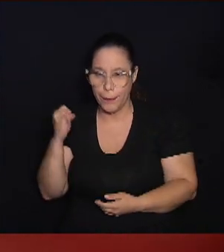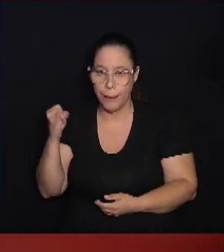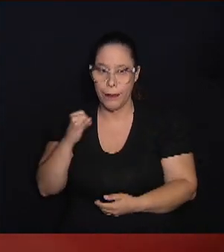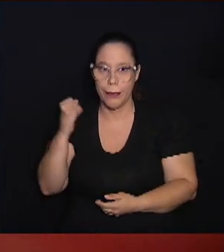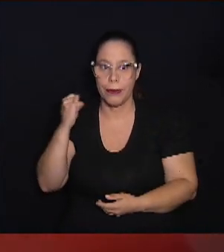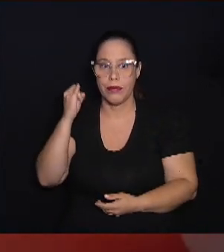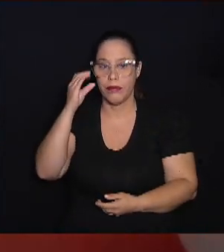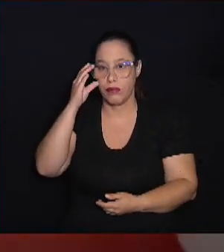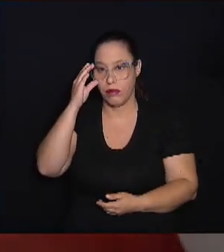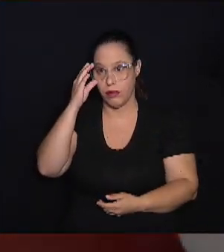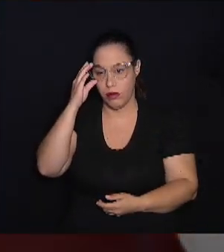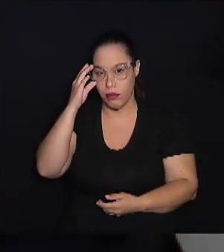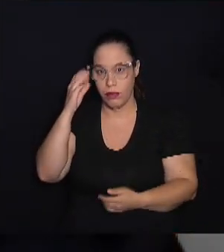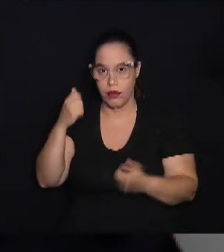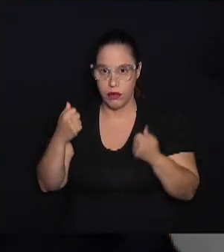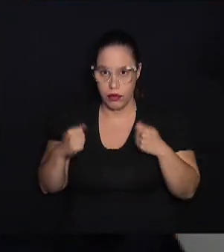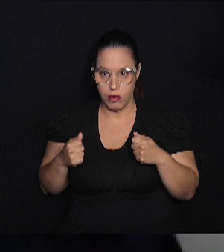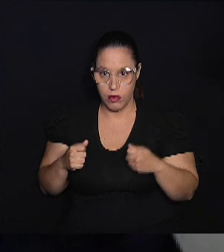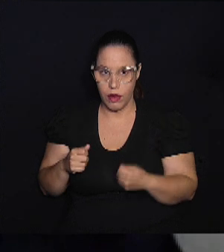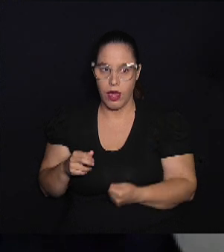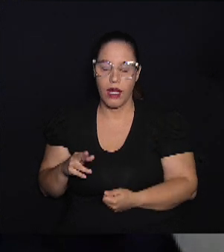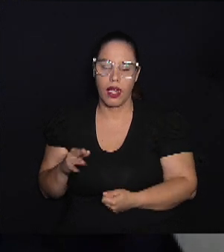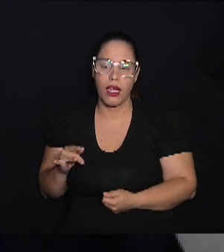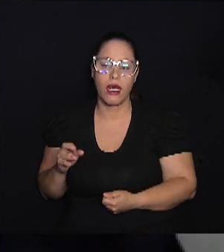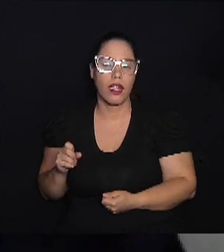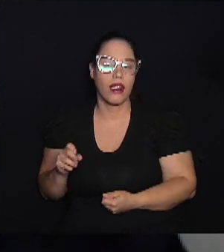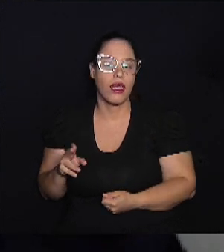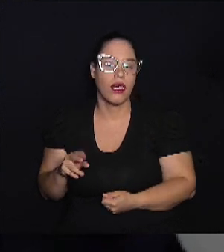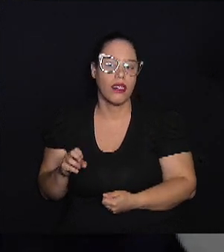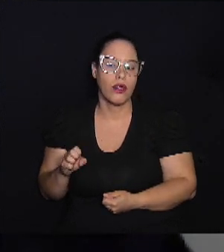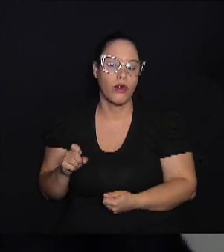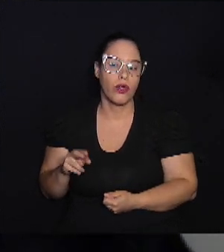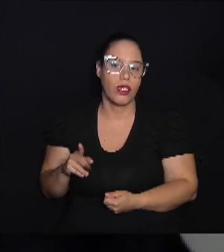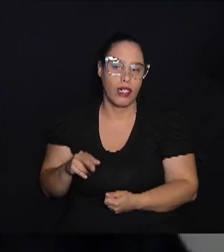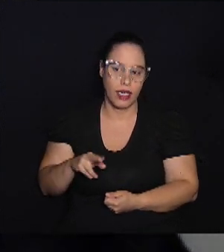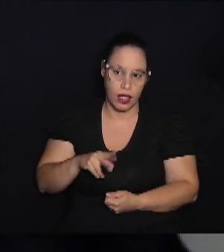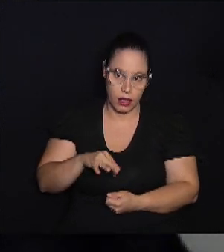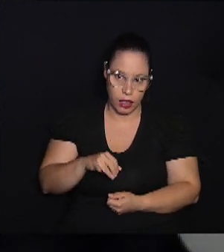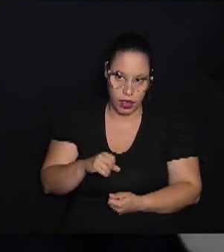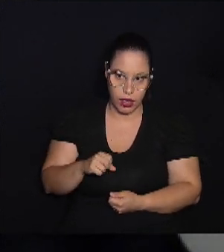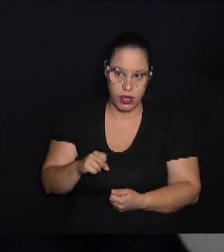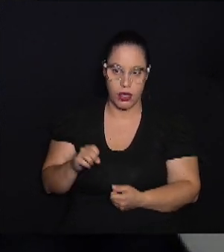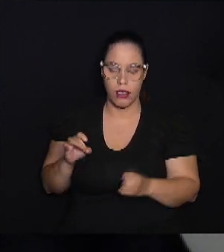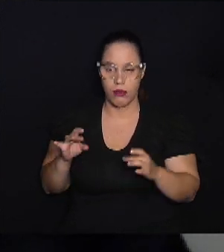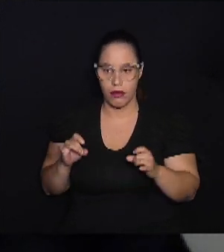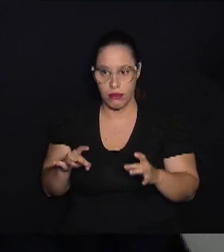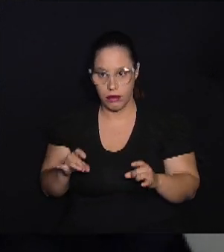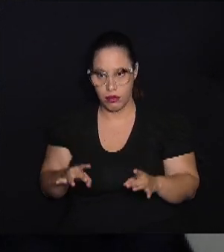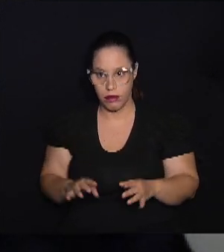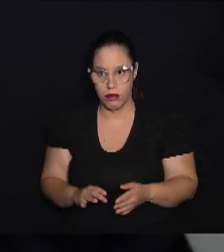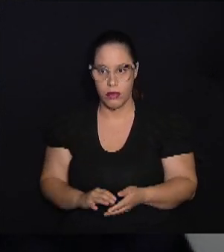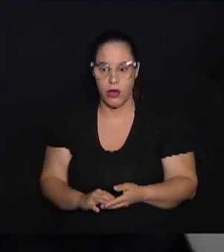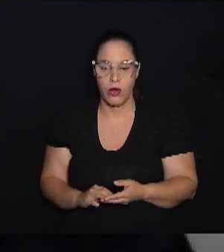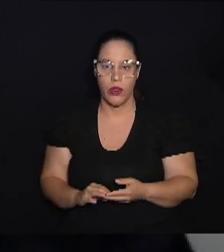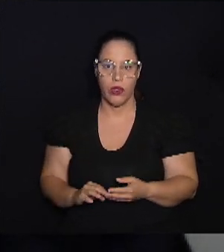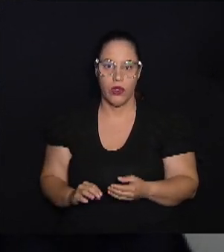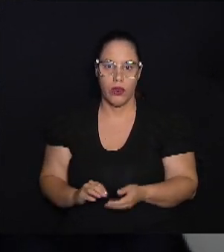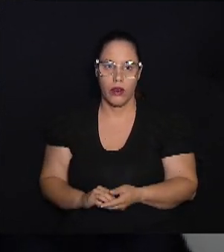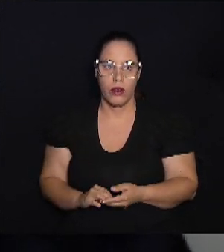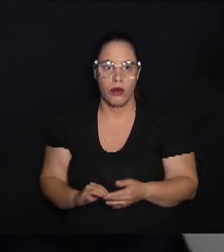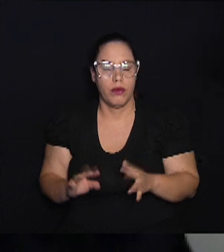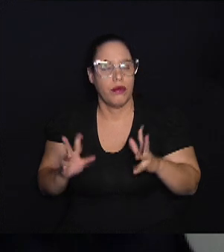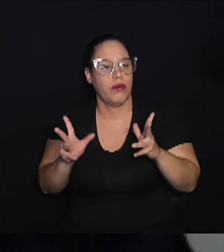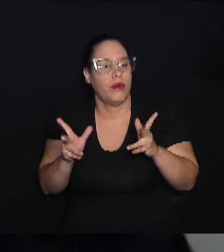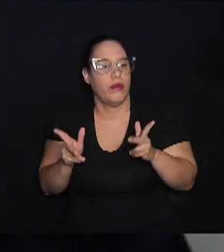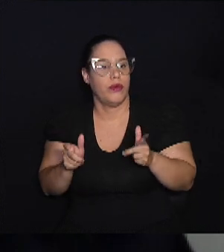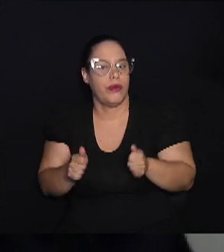tem necessidade de nutrientes essenciais para o bom funcionamento dessas células. Então, muitos